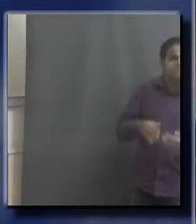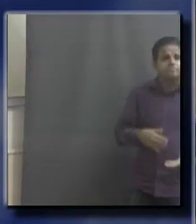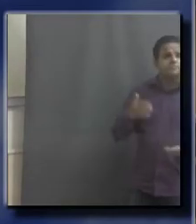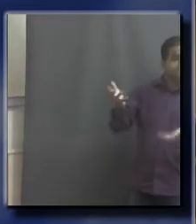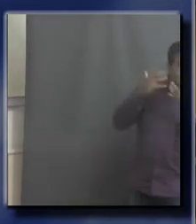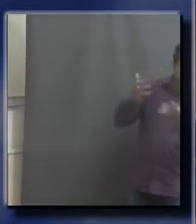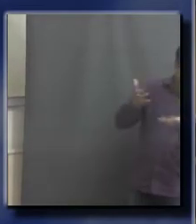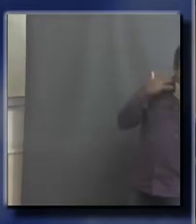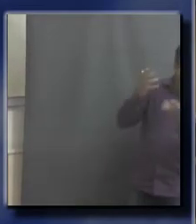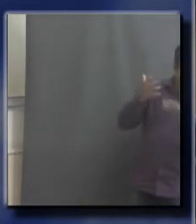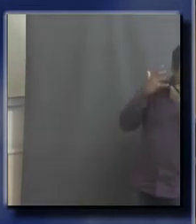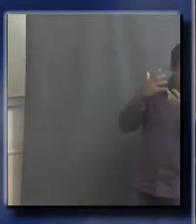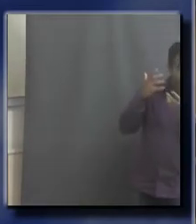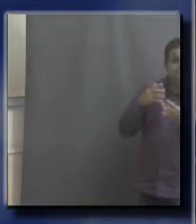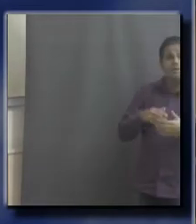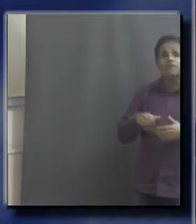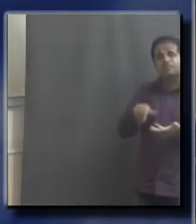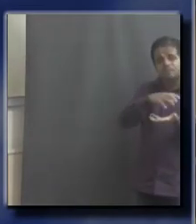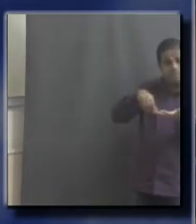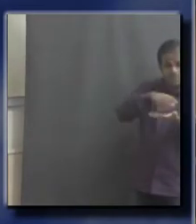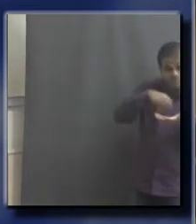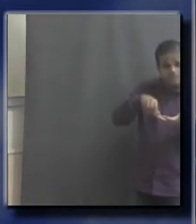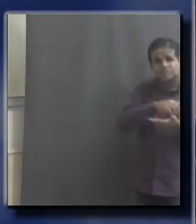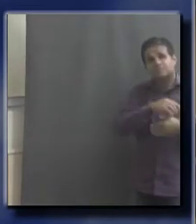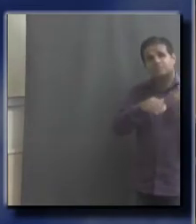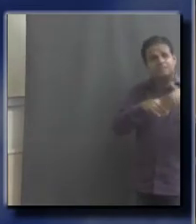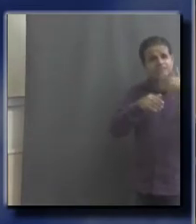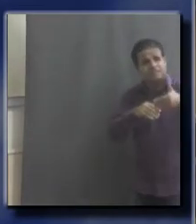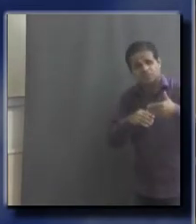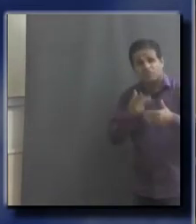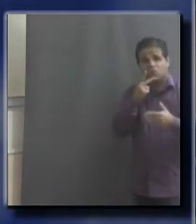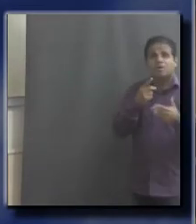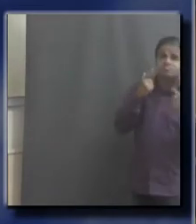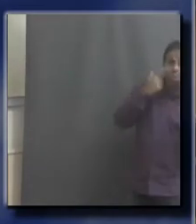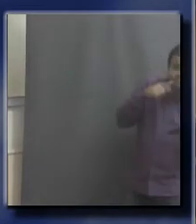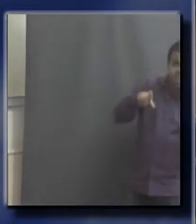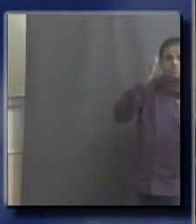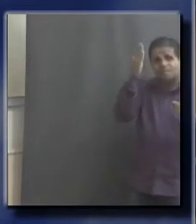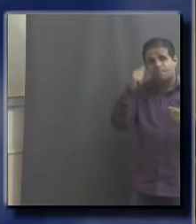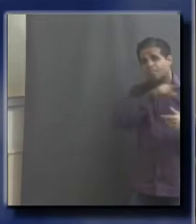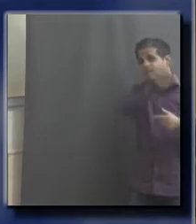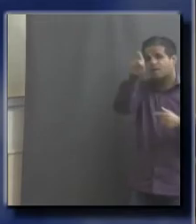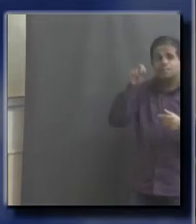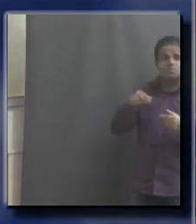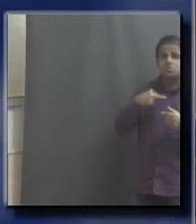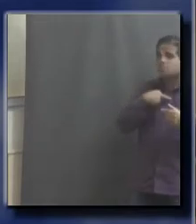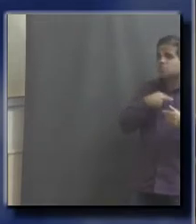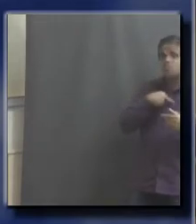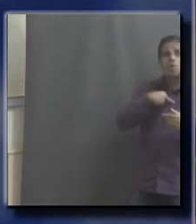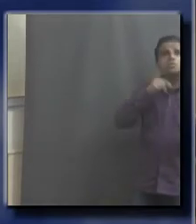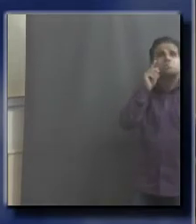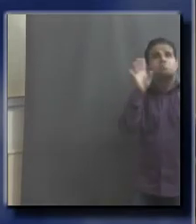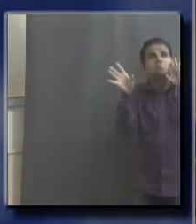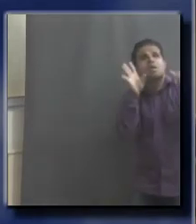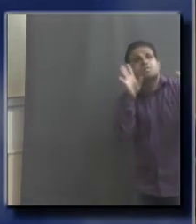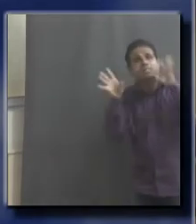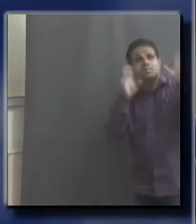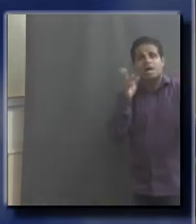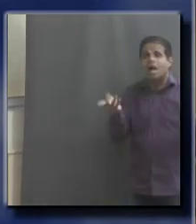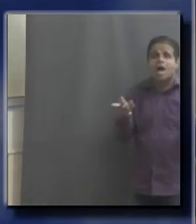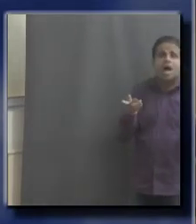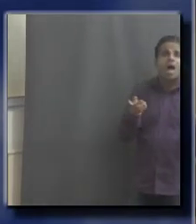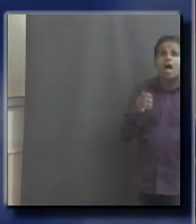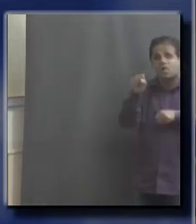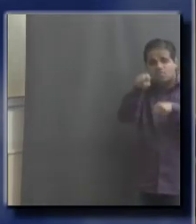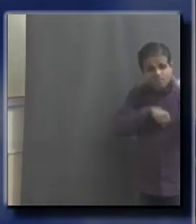como campo, como área. Nós também consideramos que não se pode pensar em